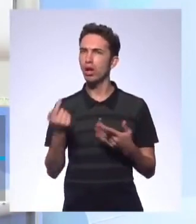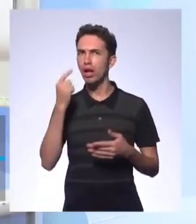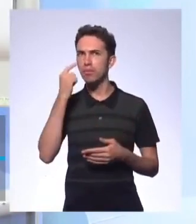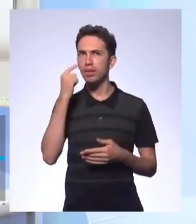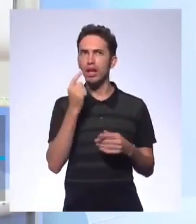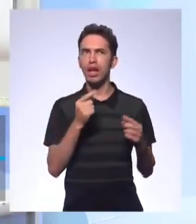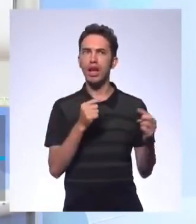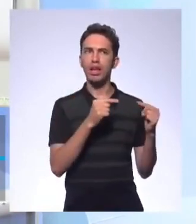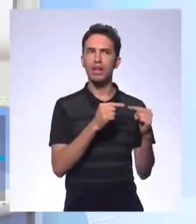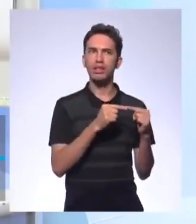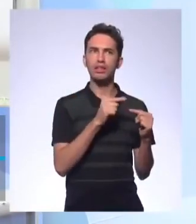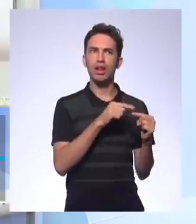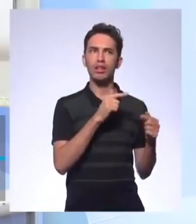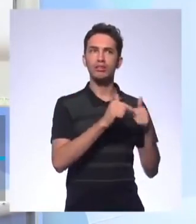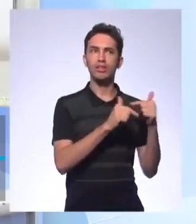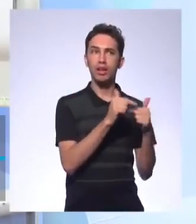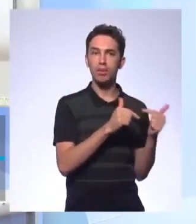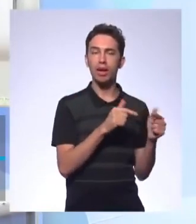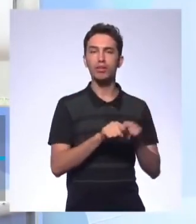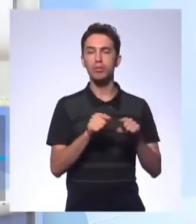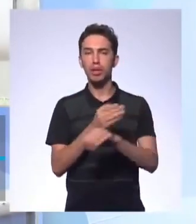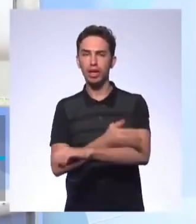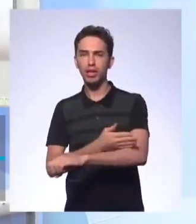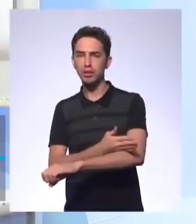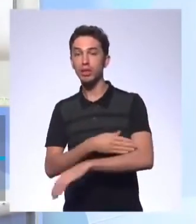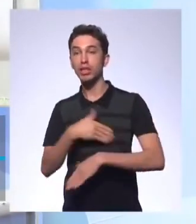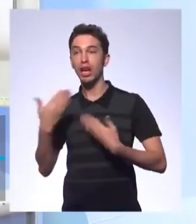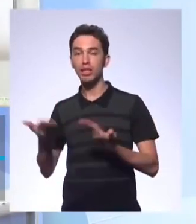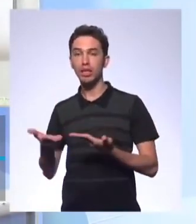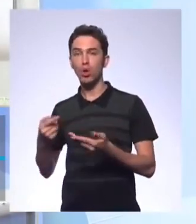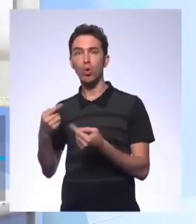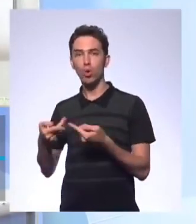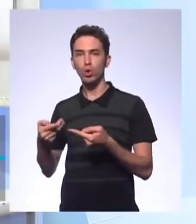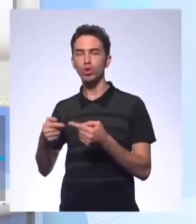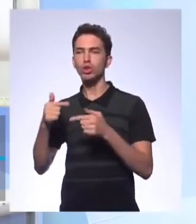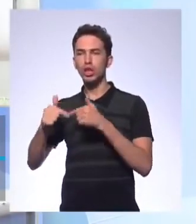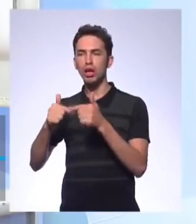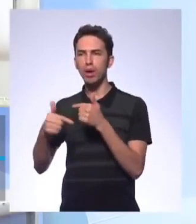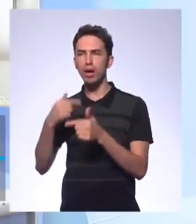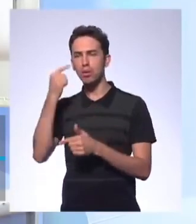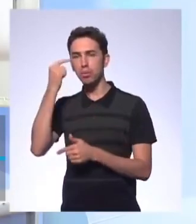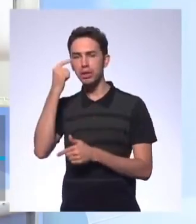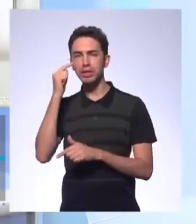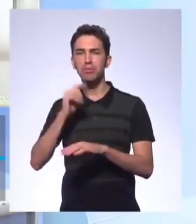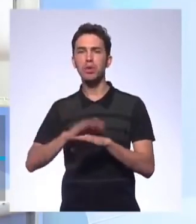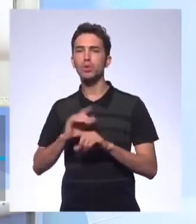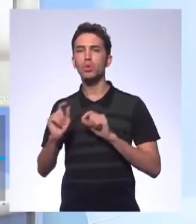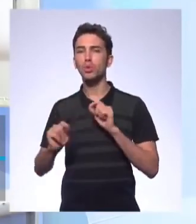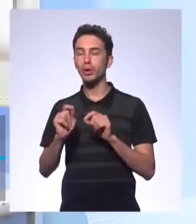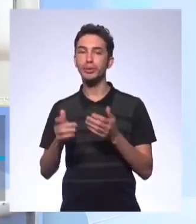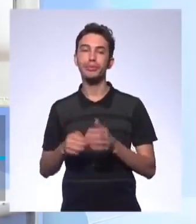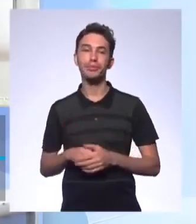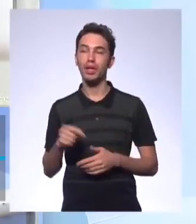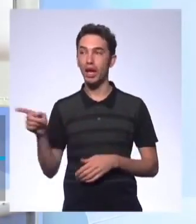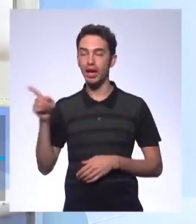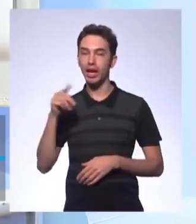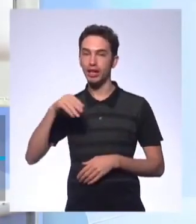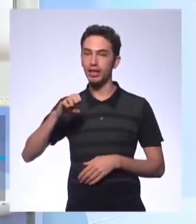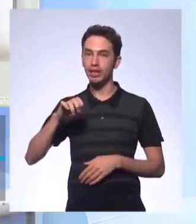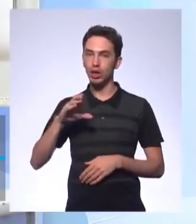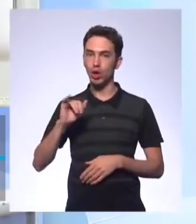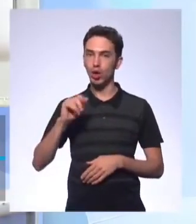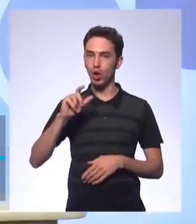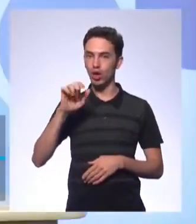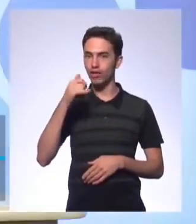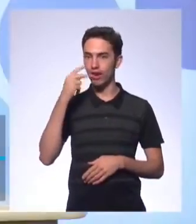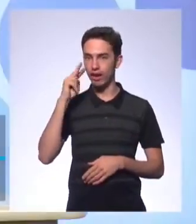de trabalho que existiu lá na Idade Média com a relação de trabalho que nós temos hoje. E eu vou pedir para a Nicole, então, ler a resposta dela enquanto eu vou colhendo aqui